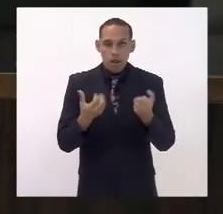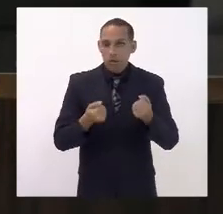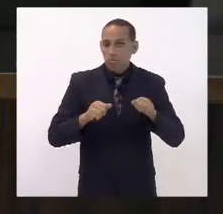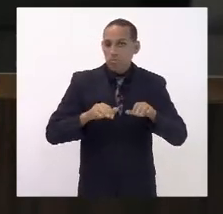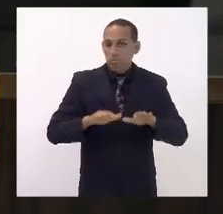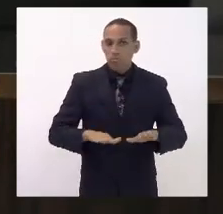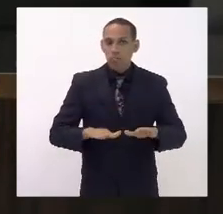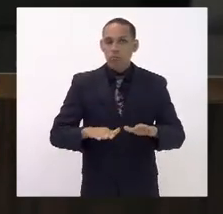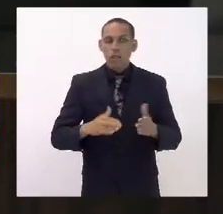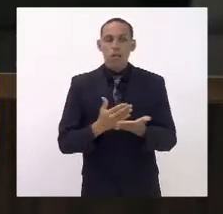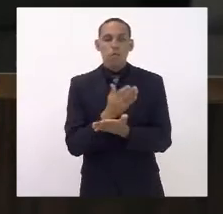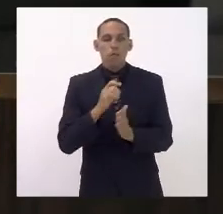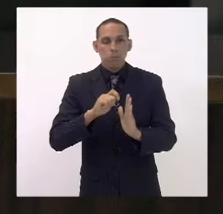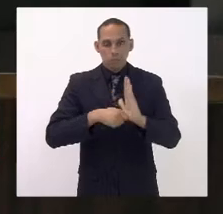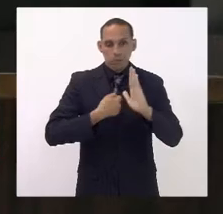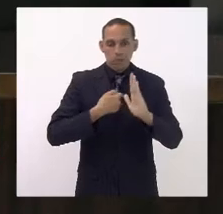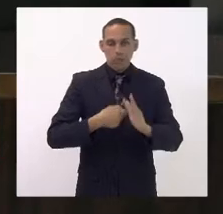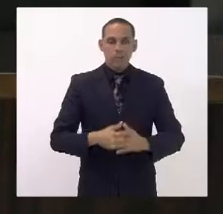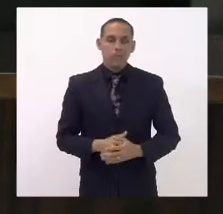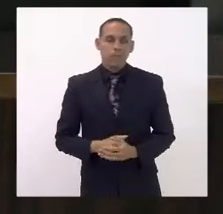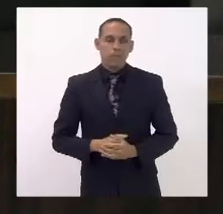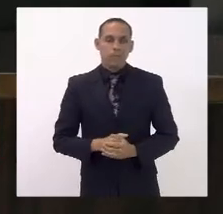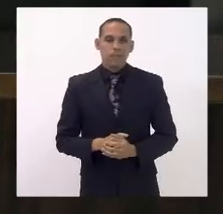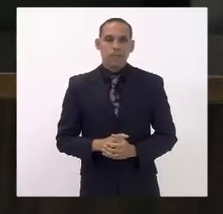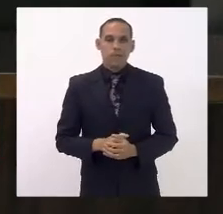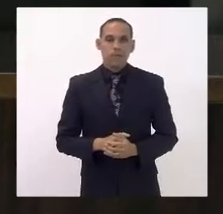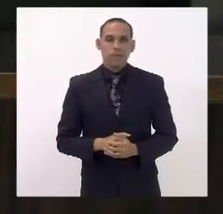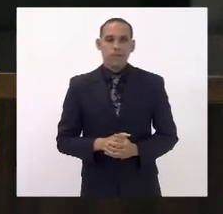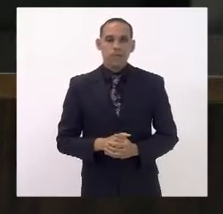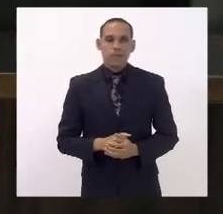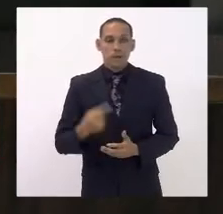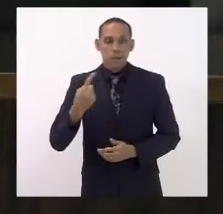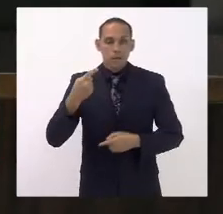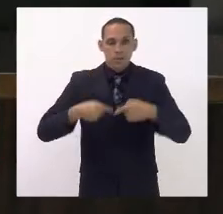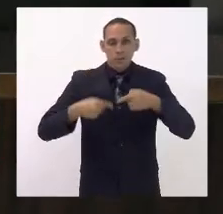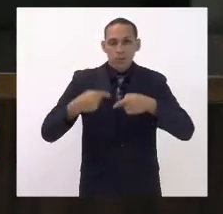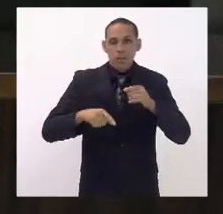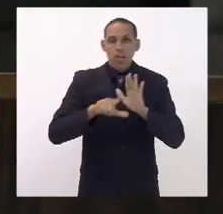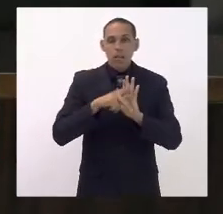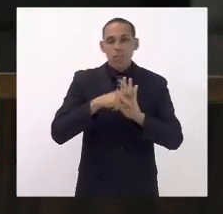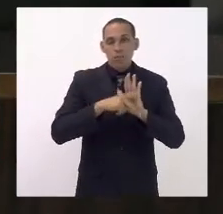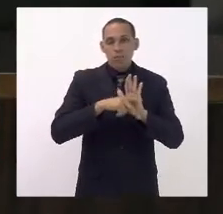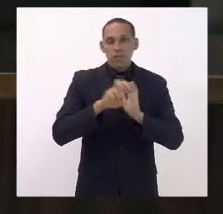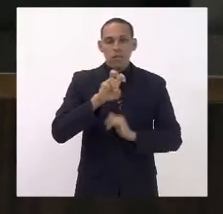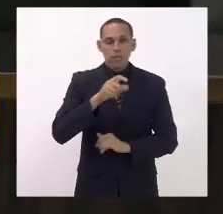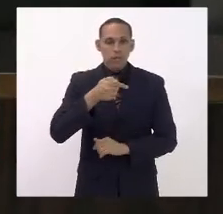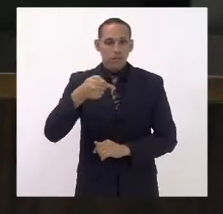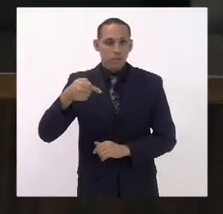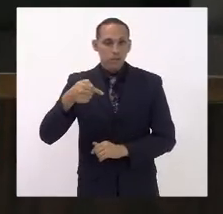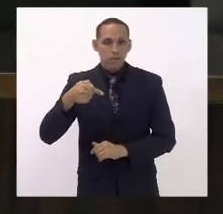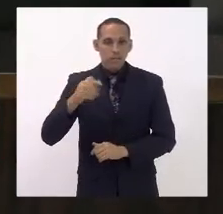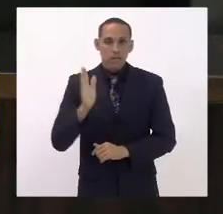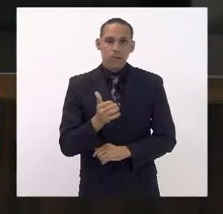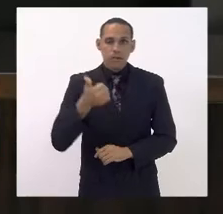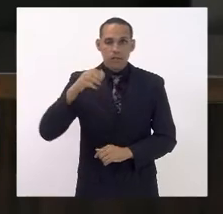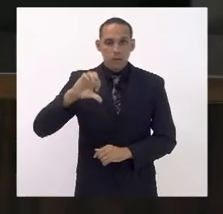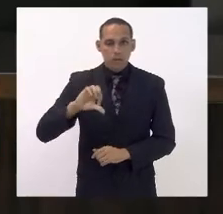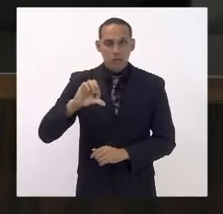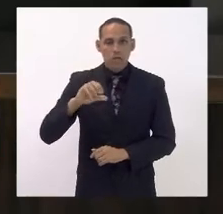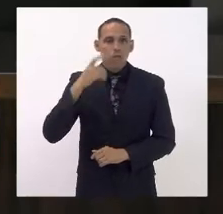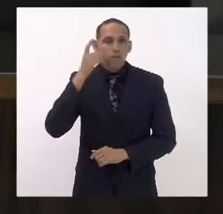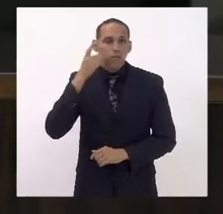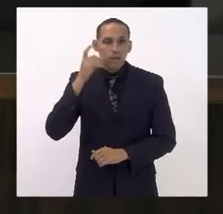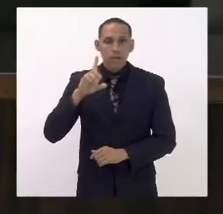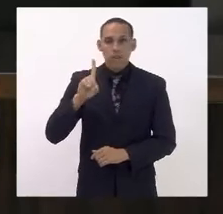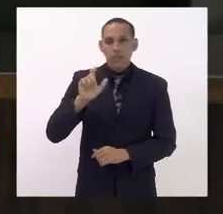aprovam, permaneçam como estão, aprovado, vai autógrafo. Primeira discussão, projeto de lei 577, de 19, de autoria do